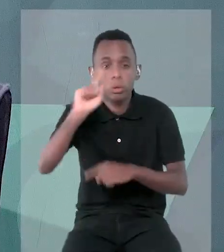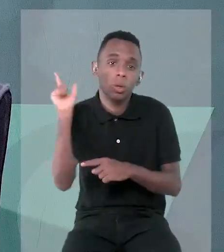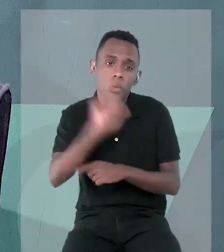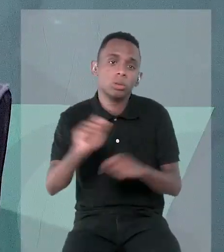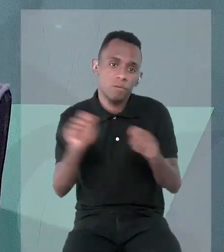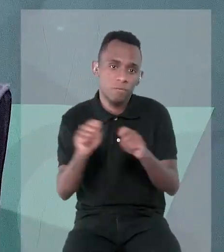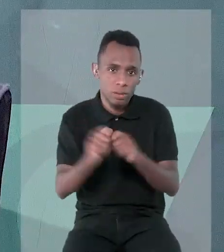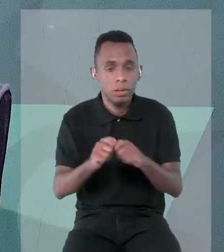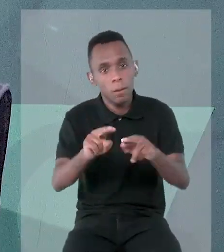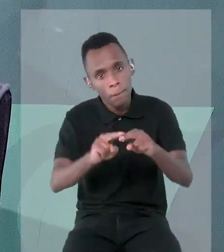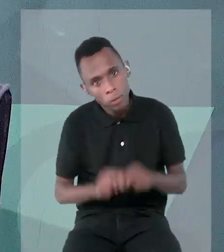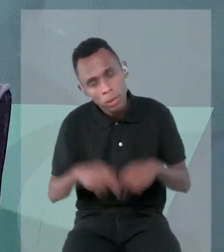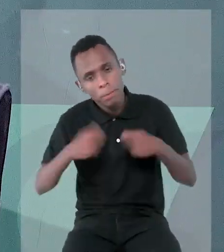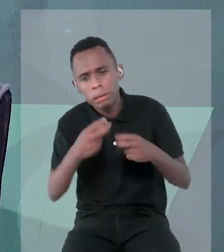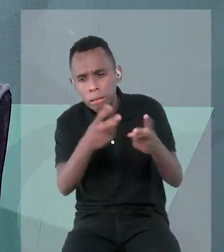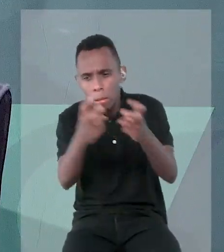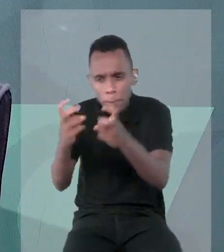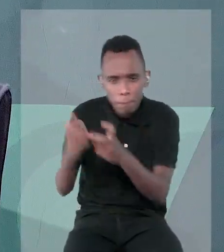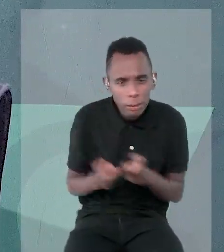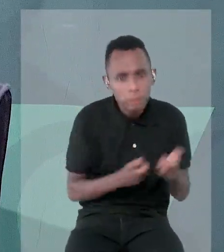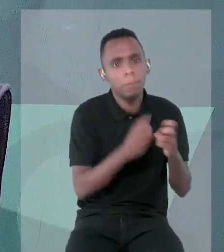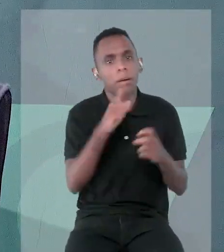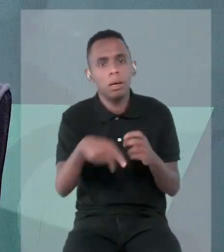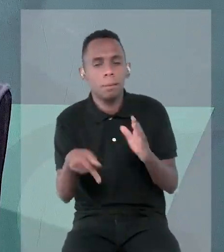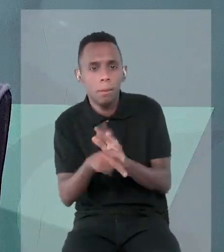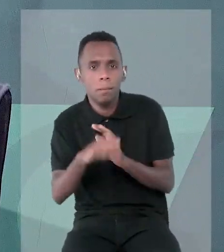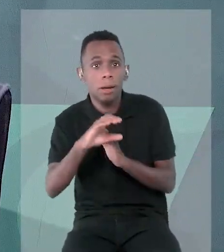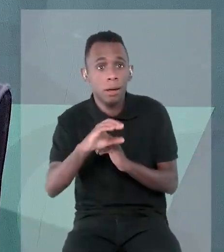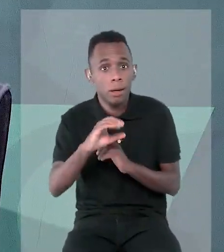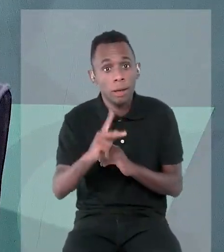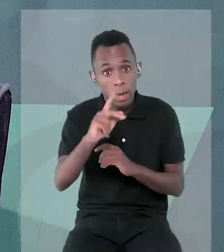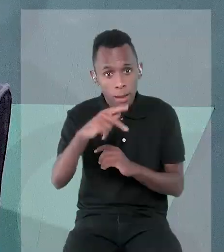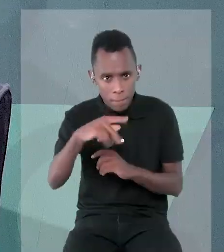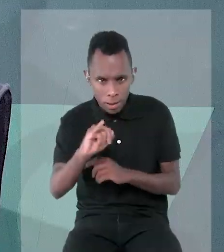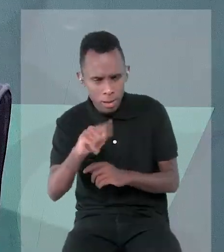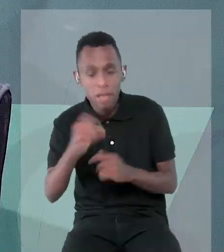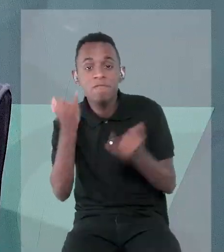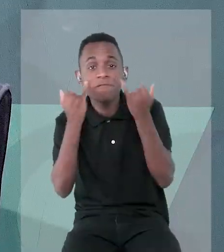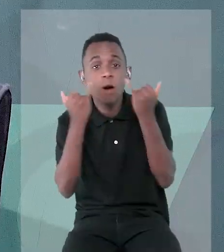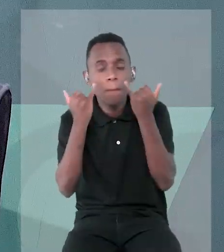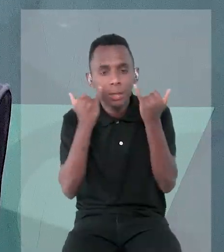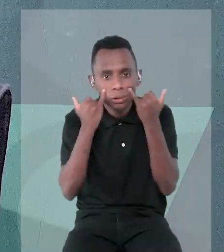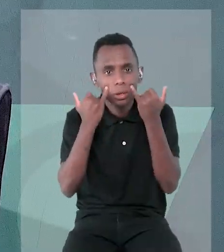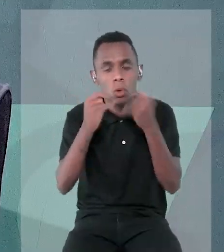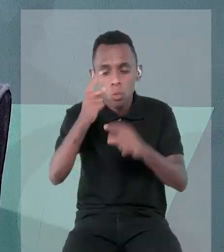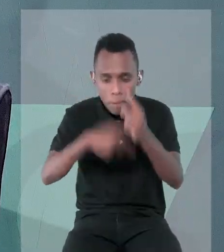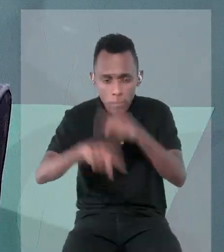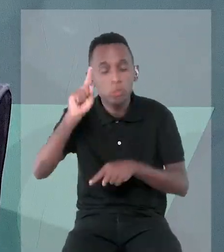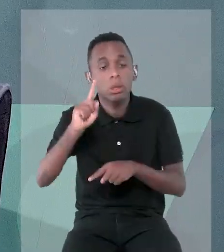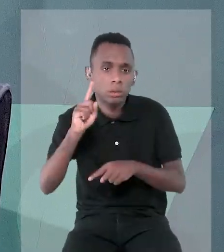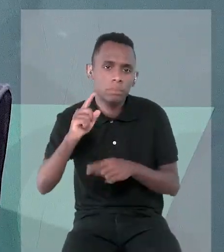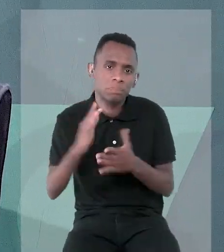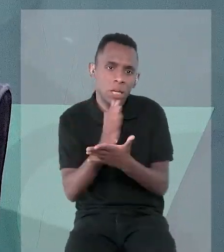conseguir operar. Então, para isso, a gente tem que identificar o que a gente chama de KPI, mas na verdade são indicadores de transformação,